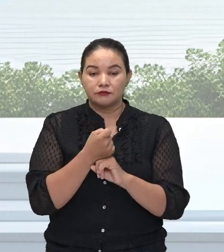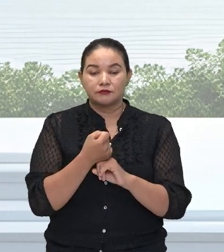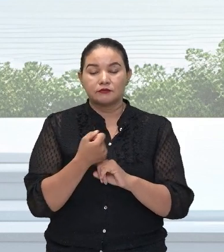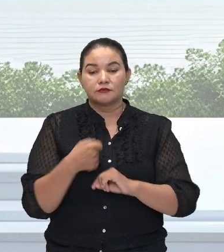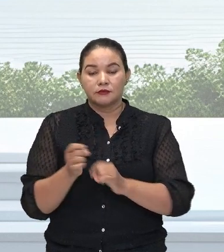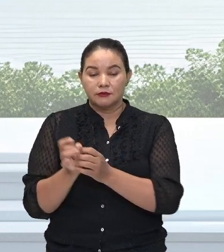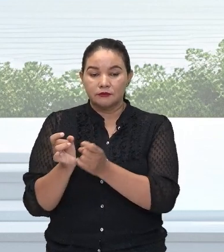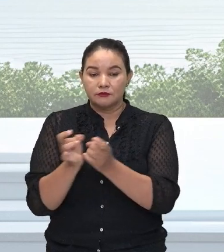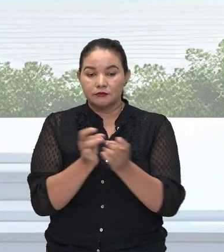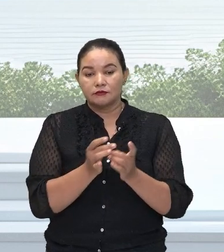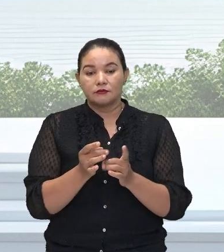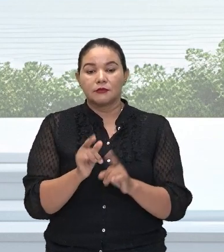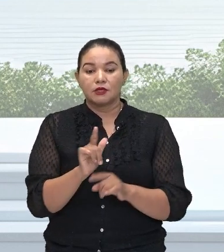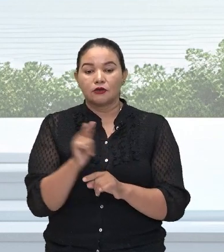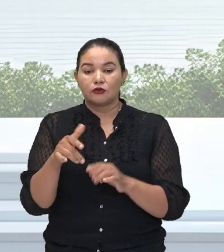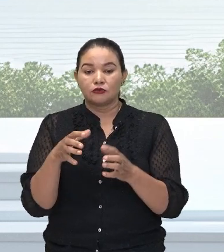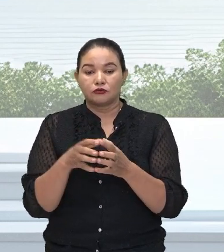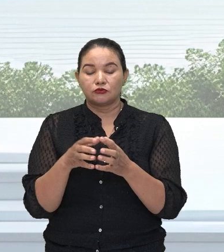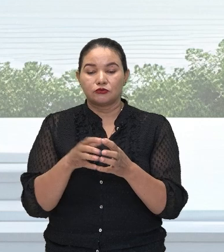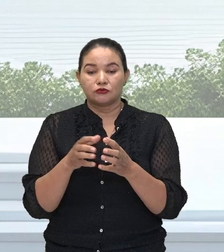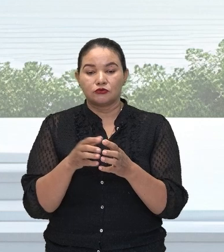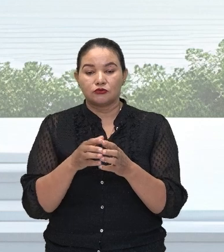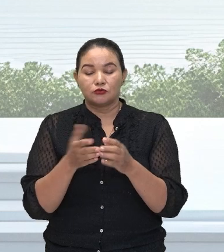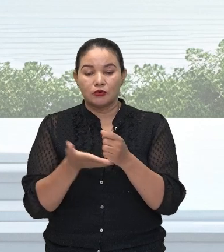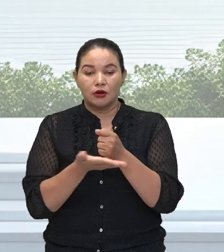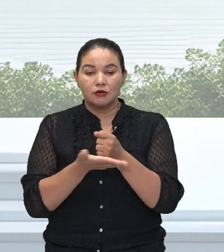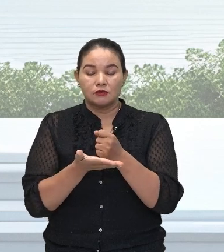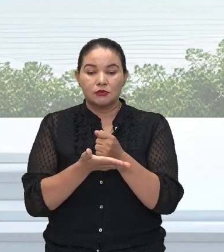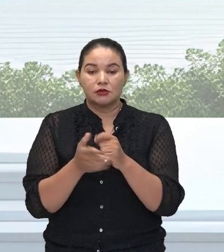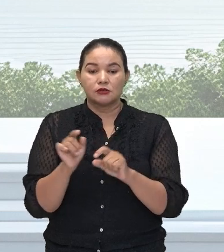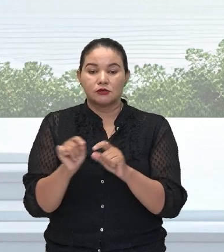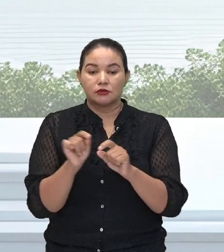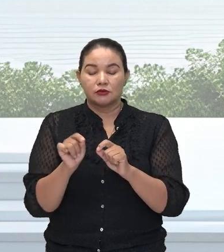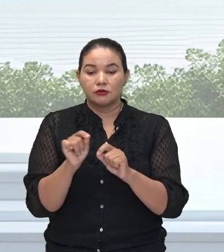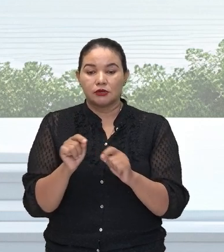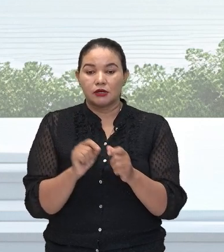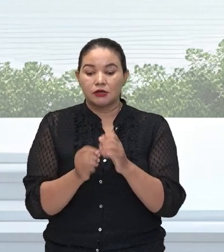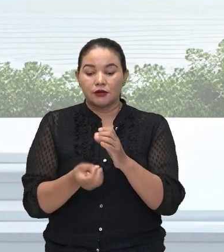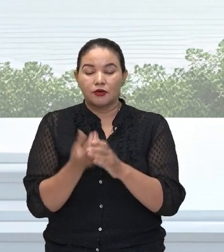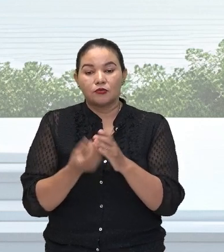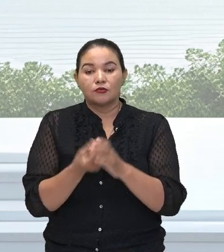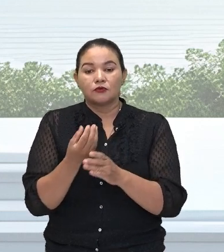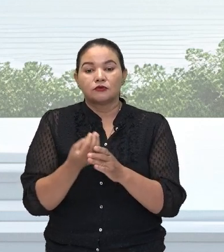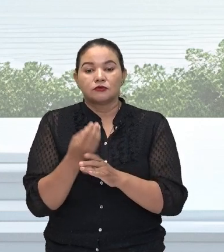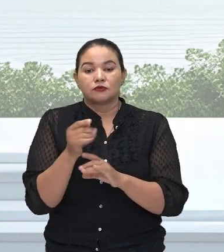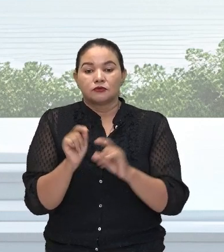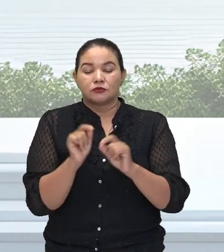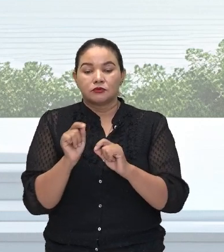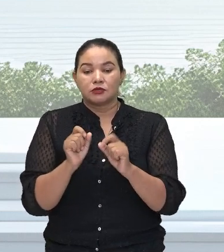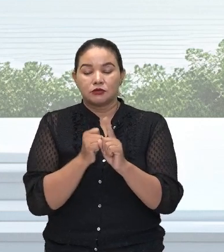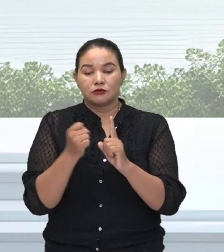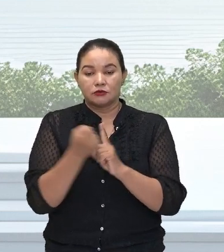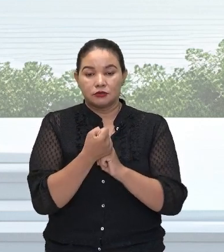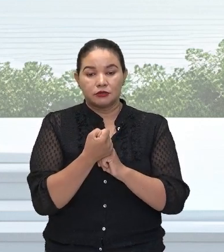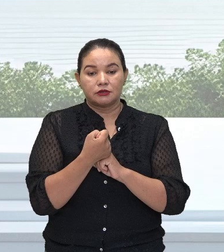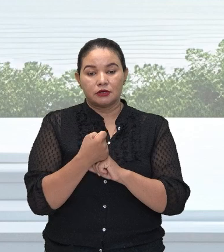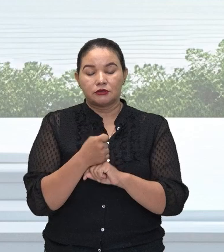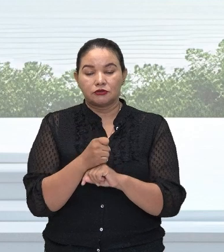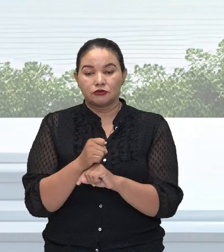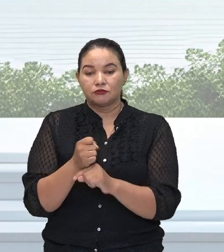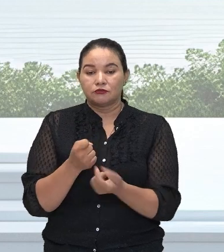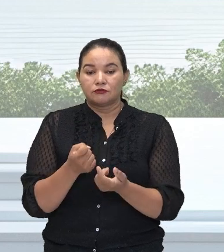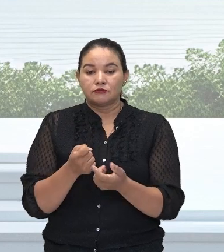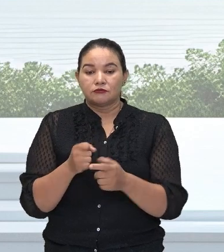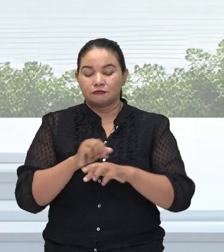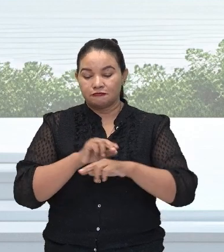comerciantes, e aqueles que estão na base, que promovem, que produzem o que essa sociedade consome,